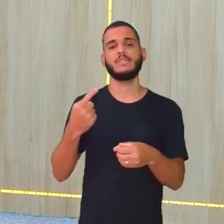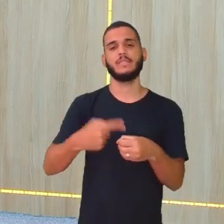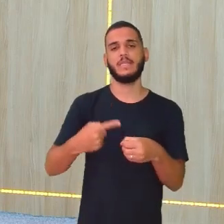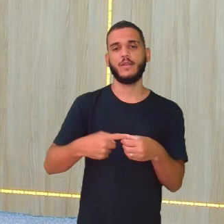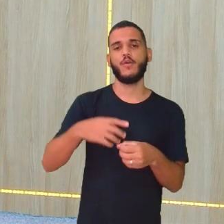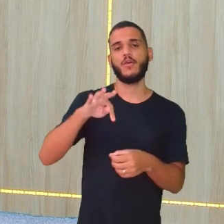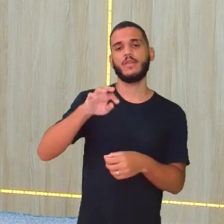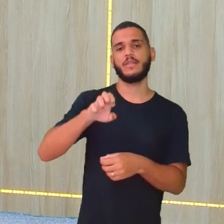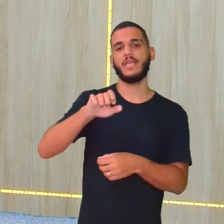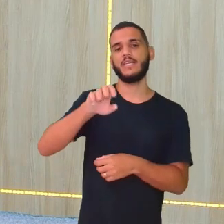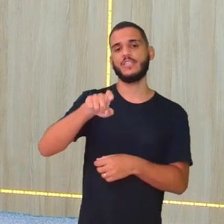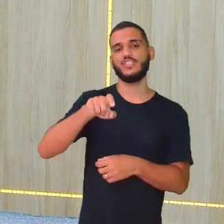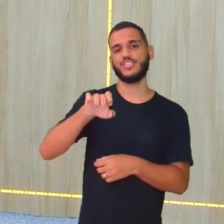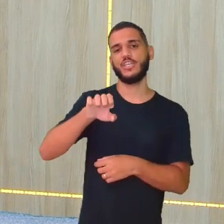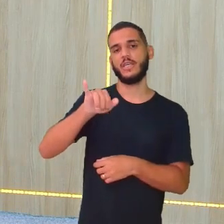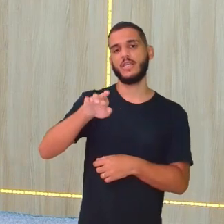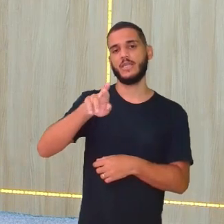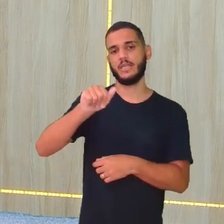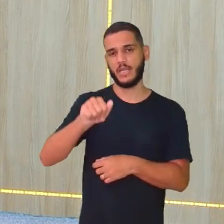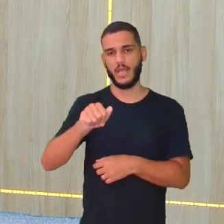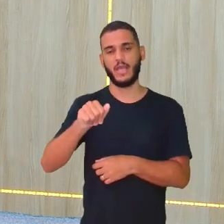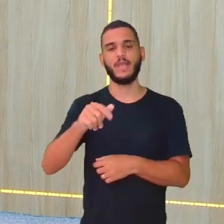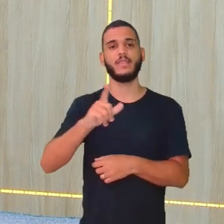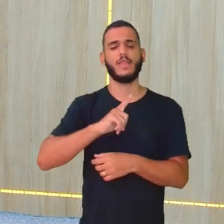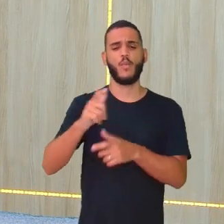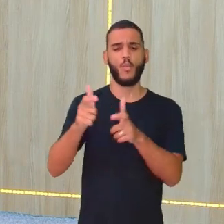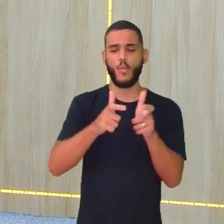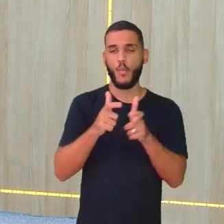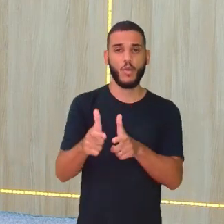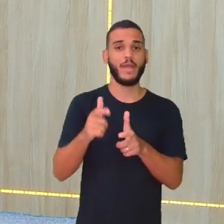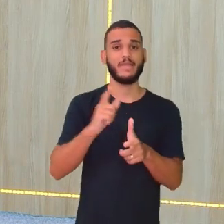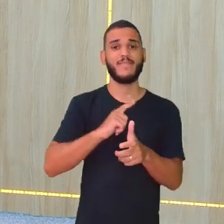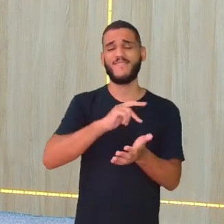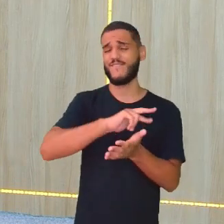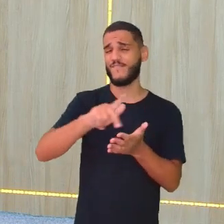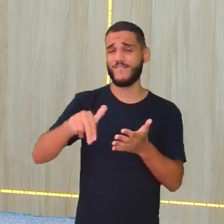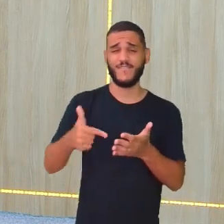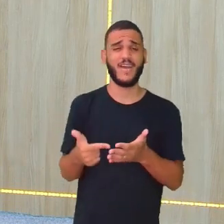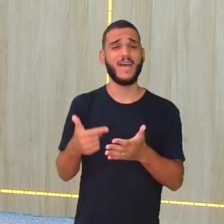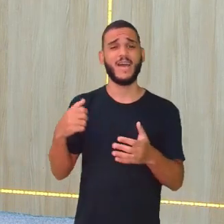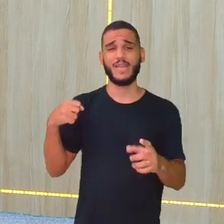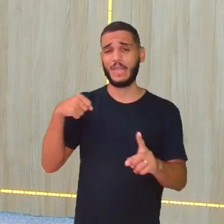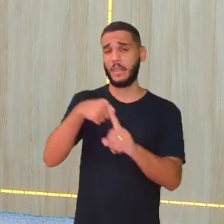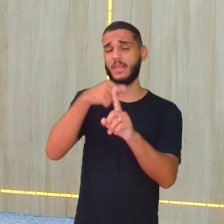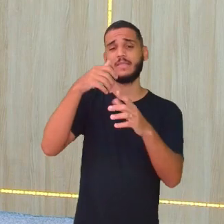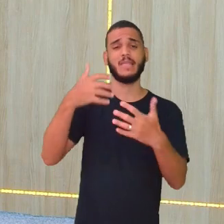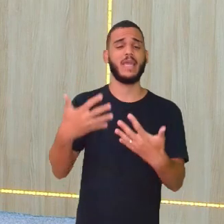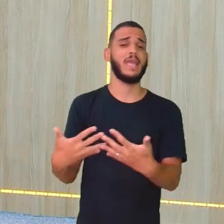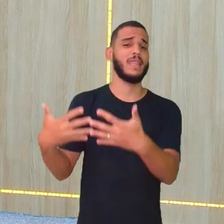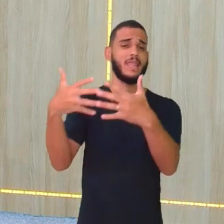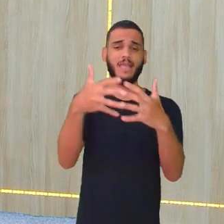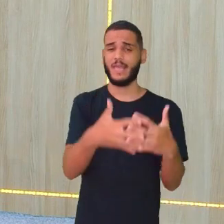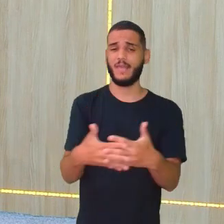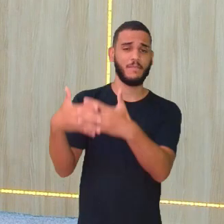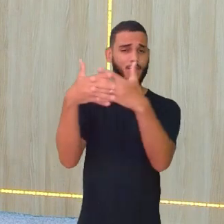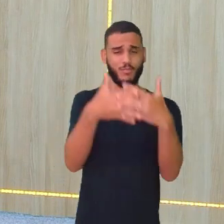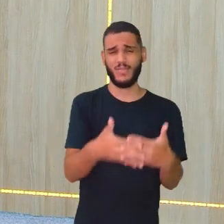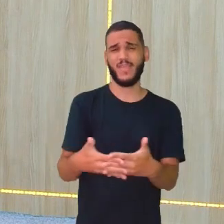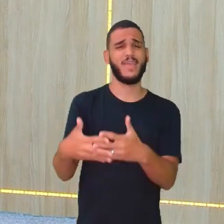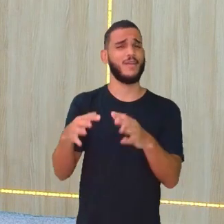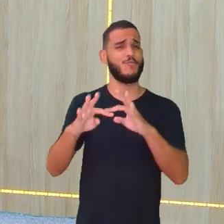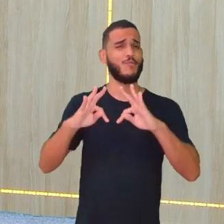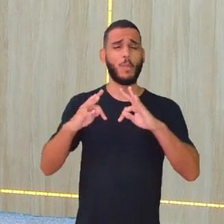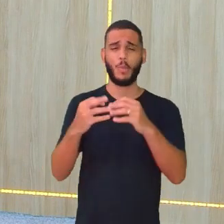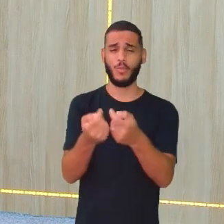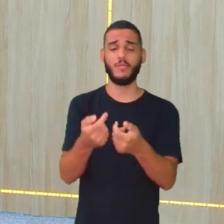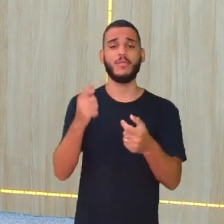grande, assim, que é um lugar de muitos acidentes de caminhoneiros, de veículos, de maneira geral. Então, assim, é um